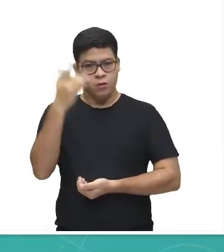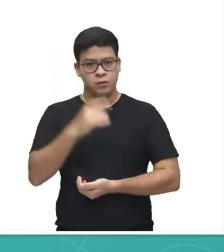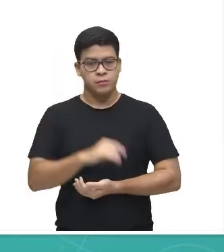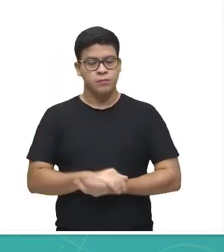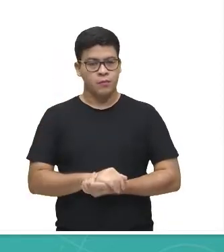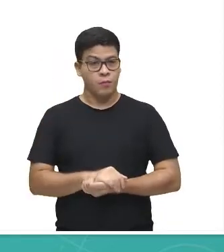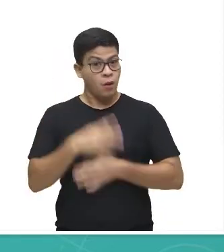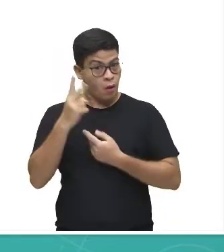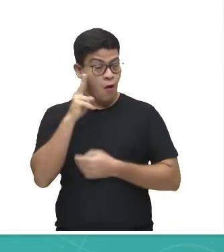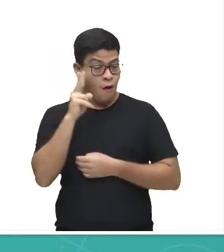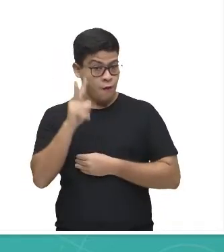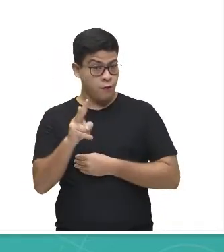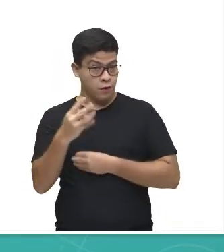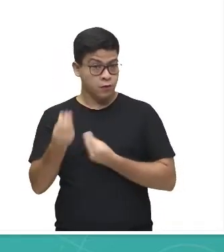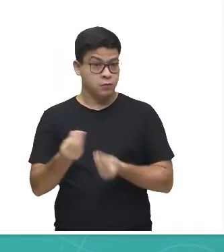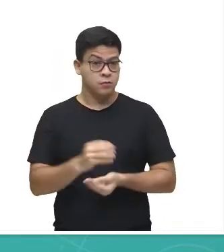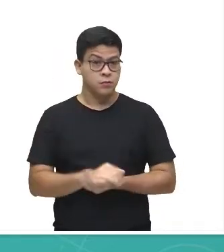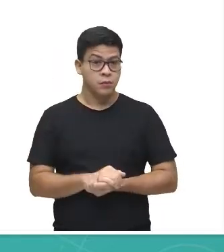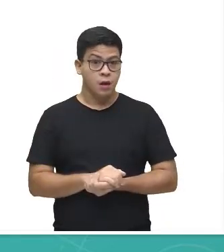Viram só?